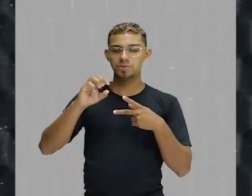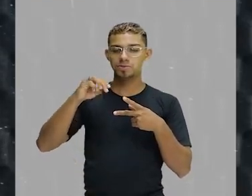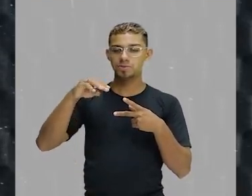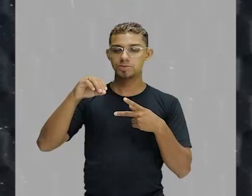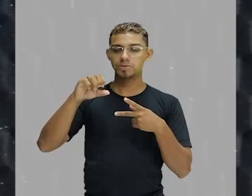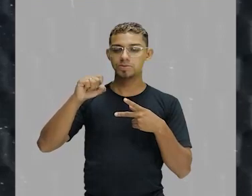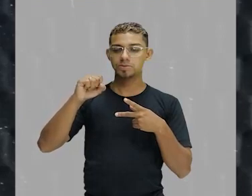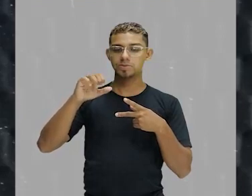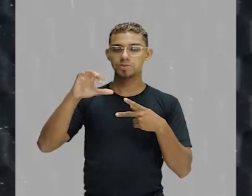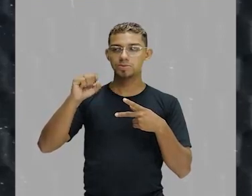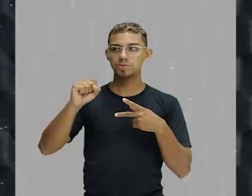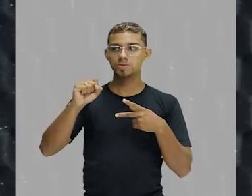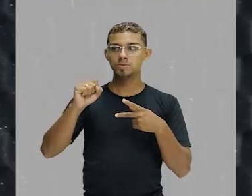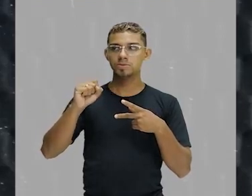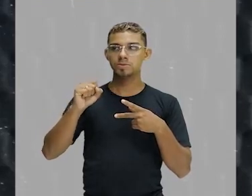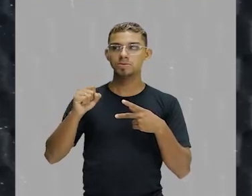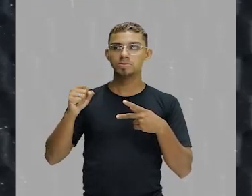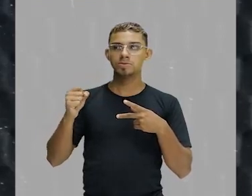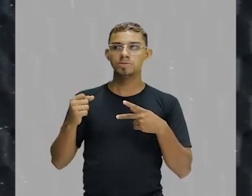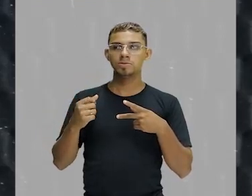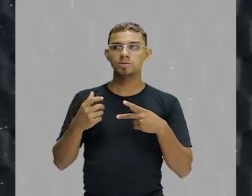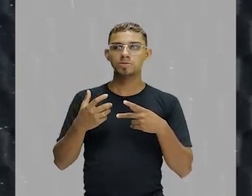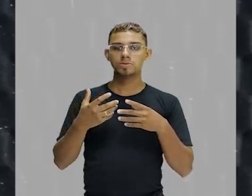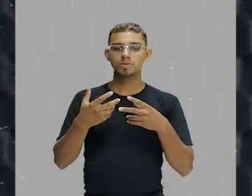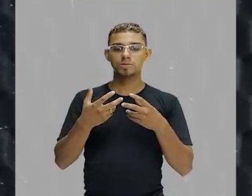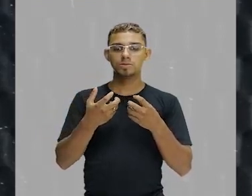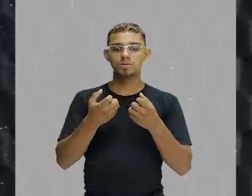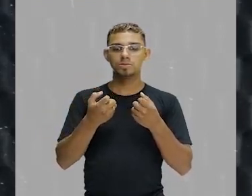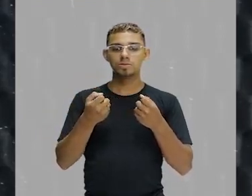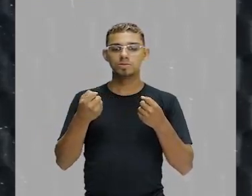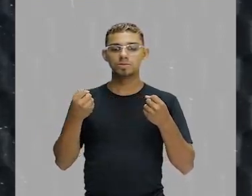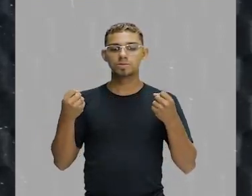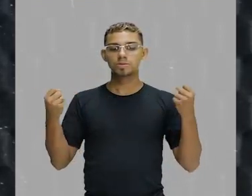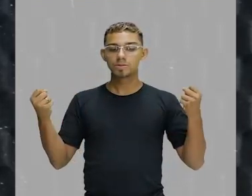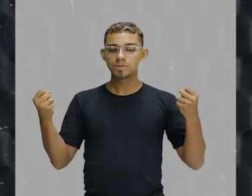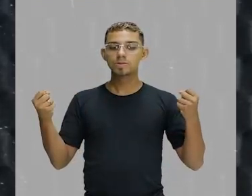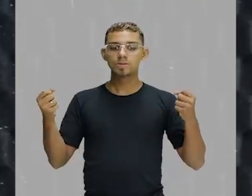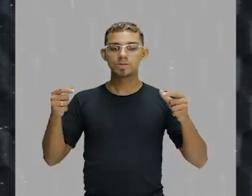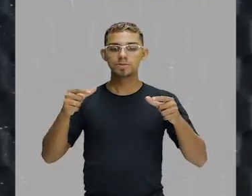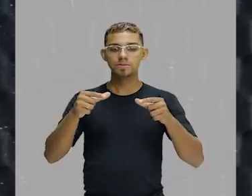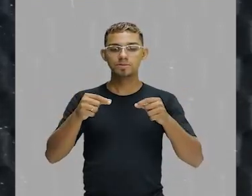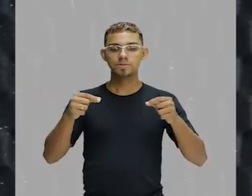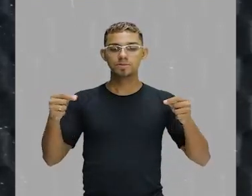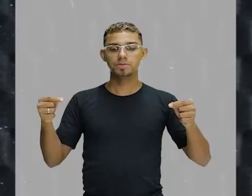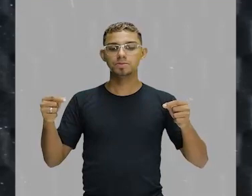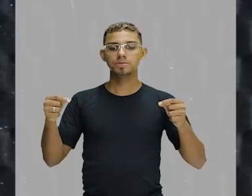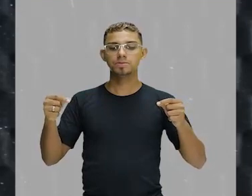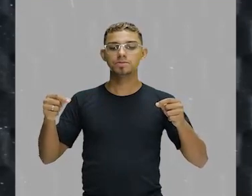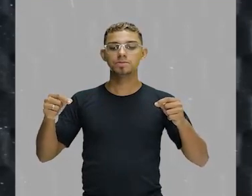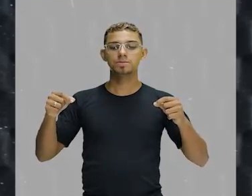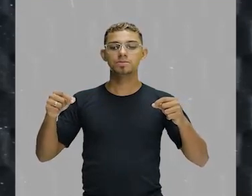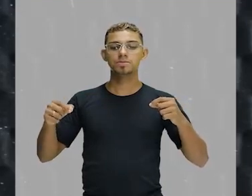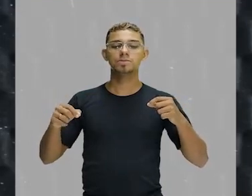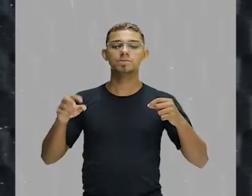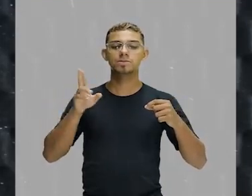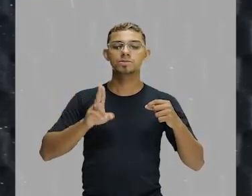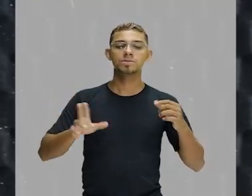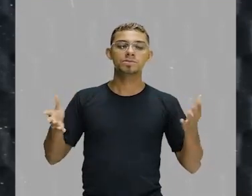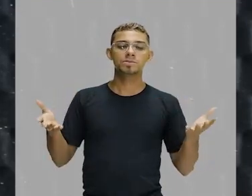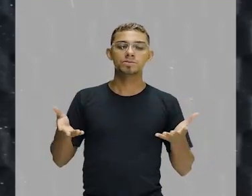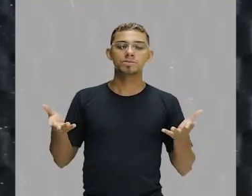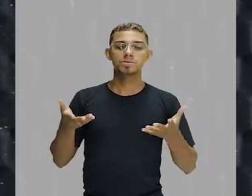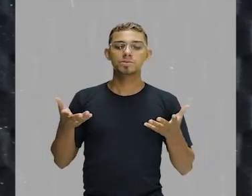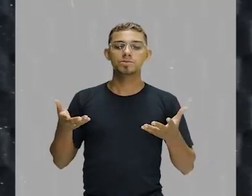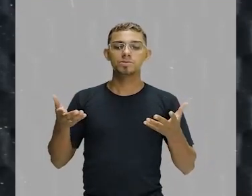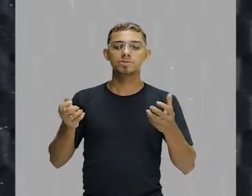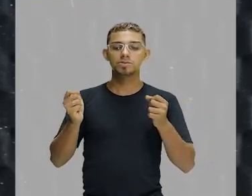esse lado e esses outros dois aqui serão puxados para lá. Então, cada um desses cromossomos agora eles